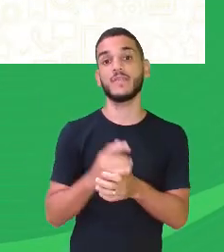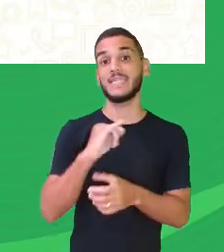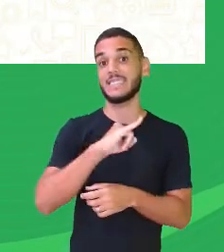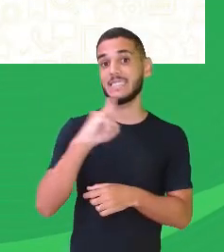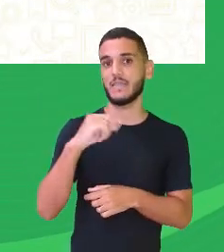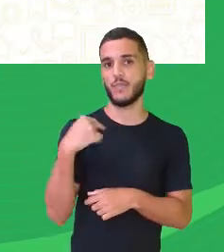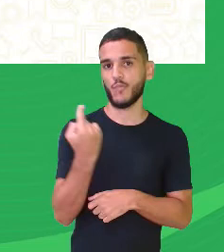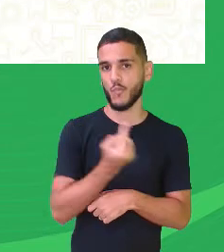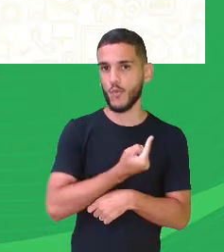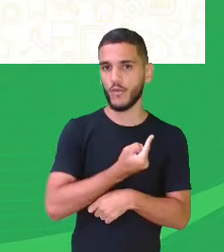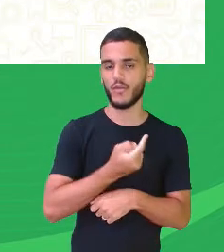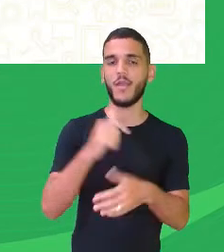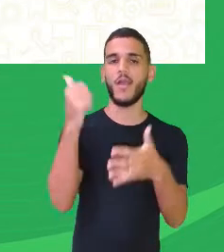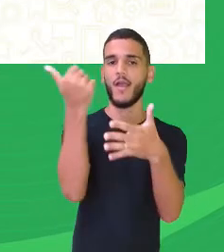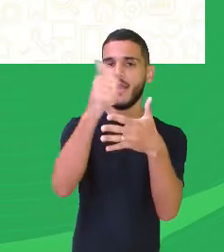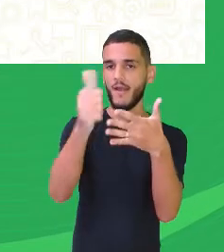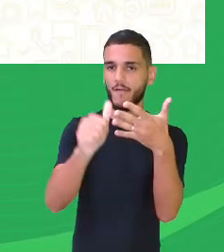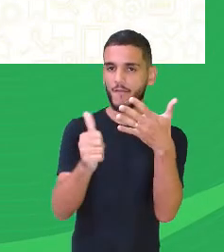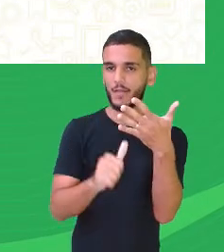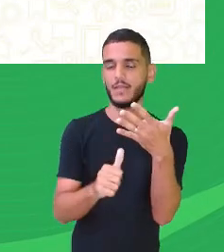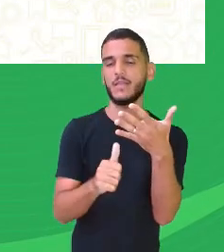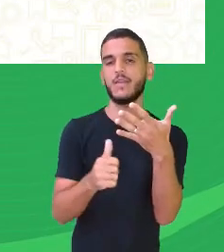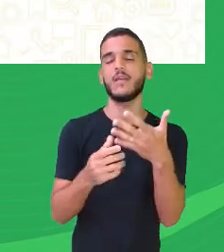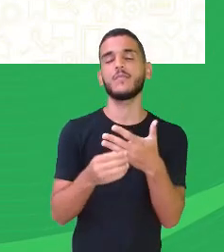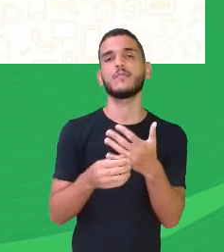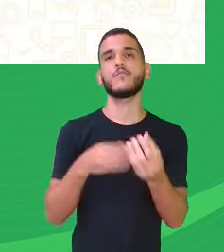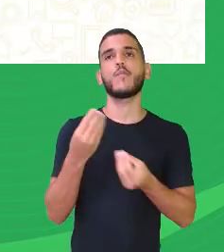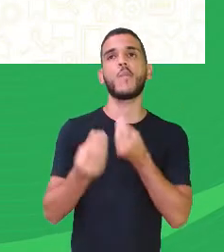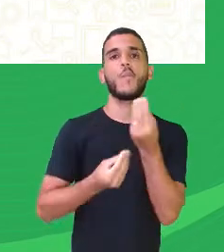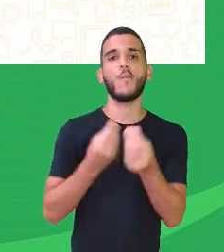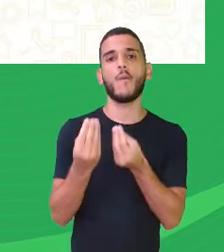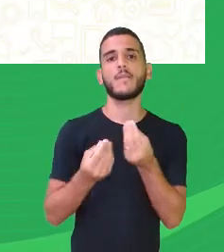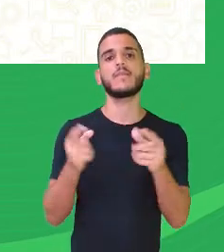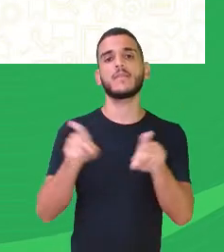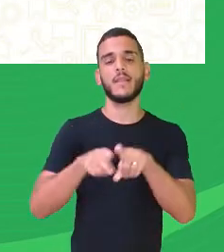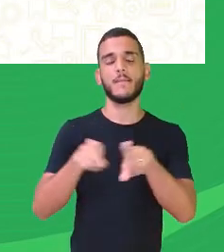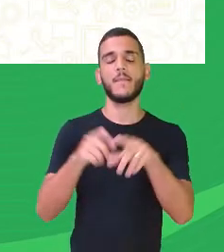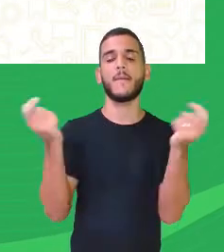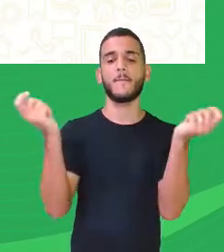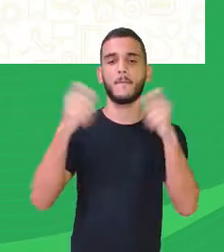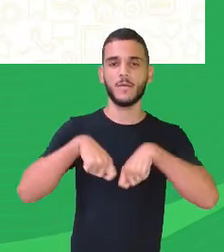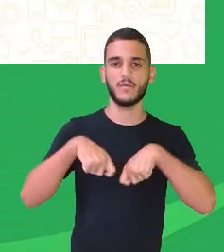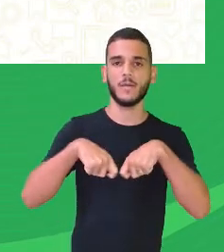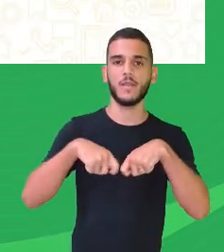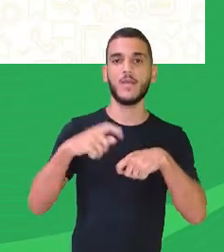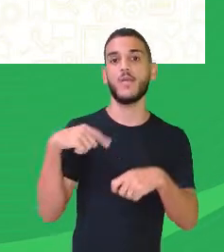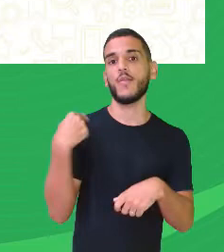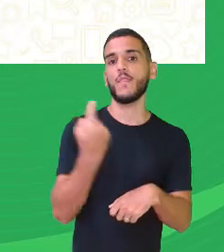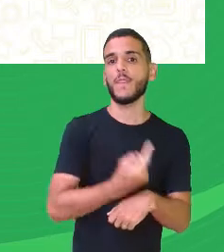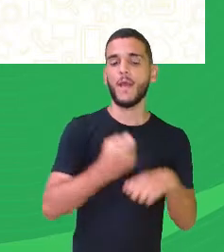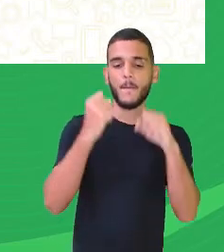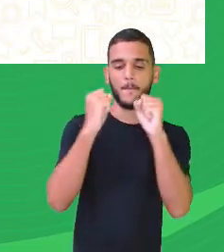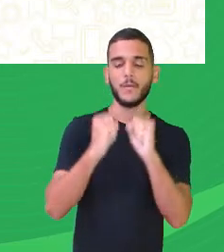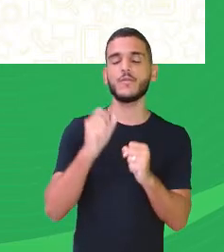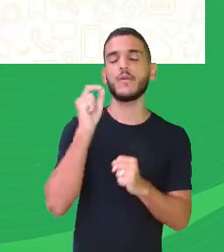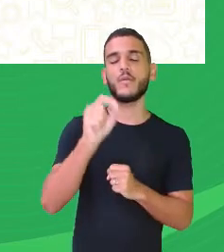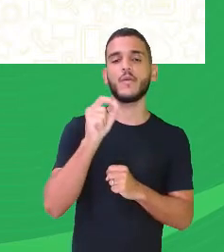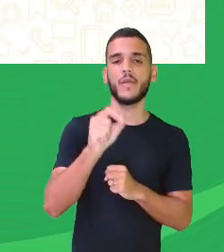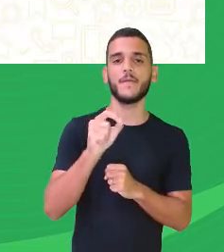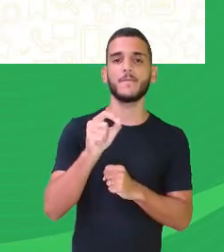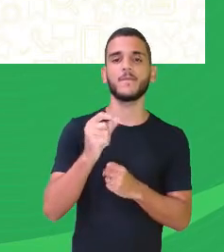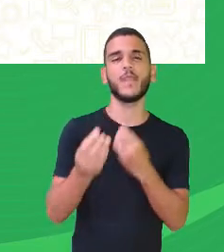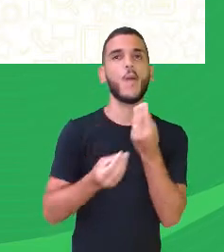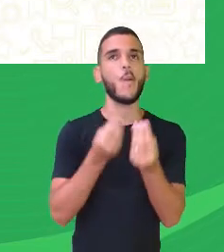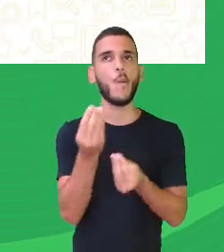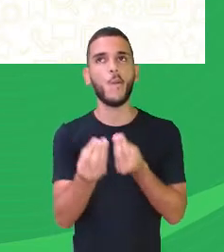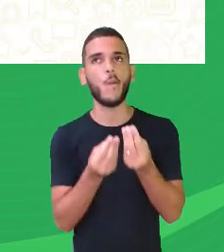avalia, se a gente tem a noção dessa dimensão, dessa carência e das possibilidades, a gente vai poder dimensionar o que a gente vai ofertar